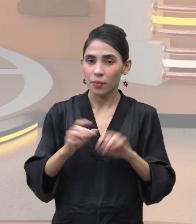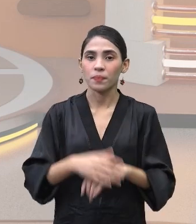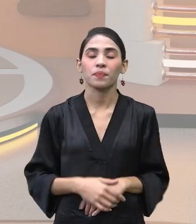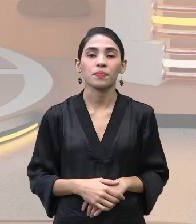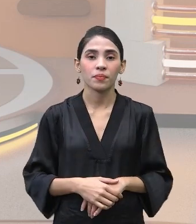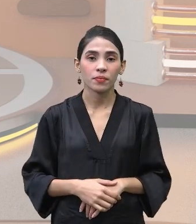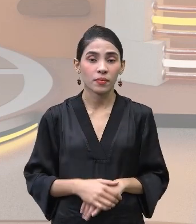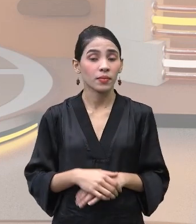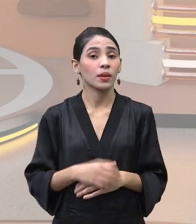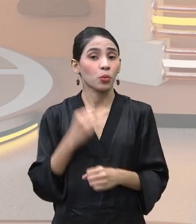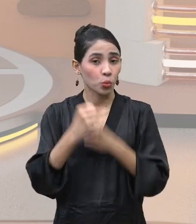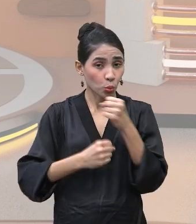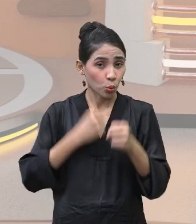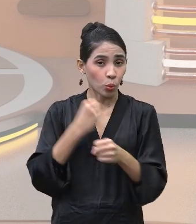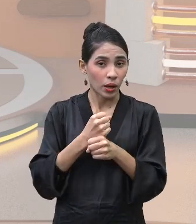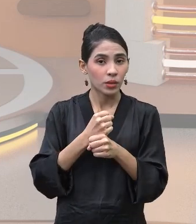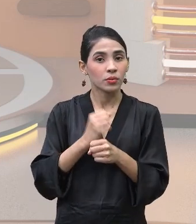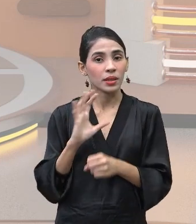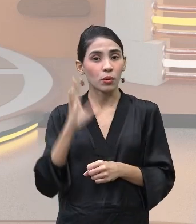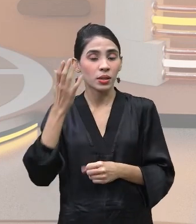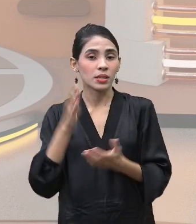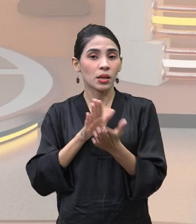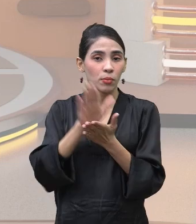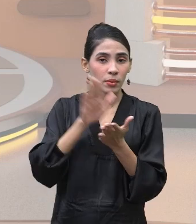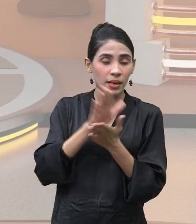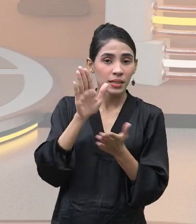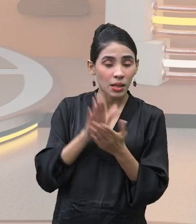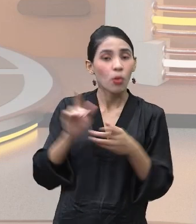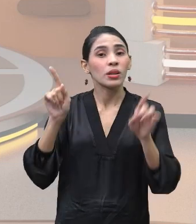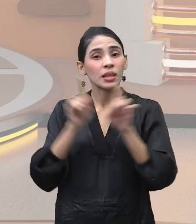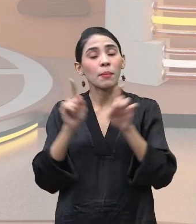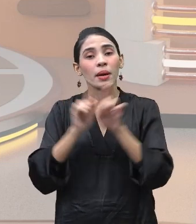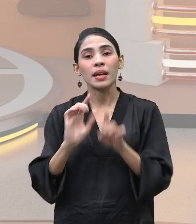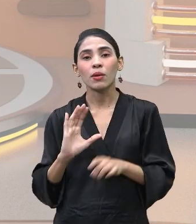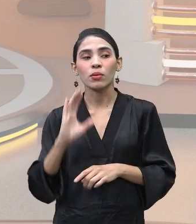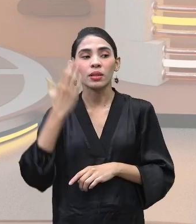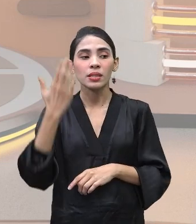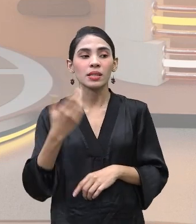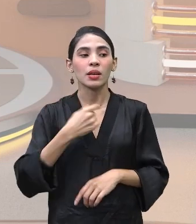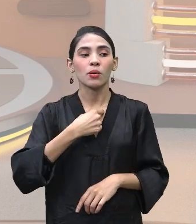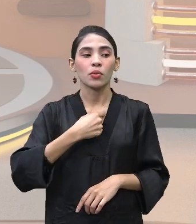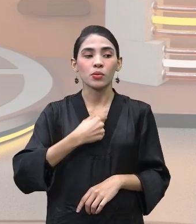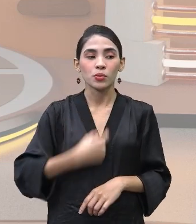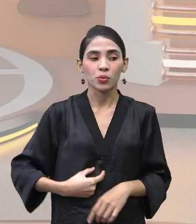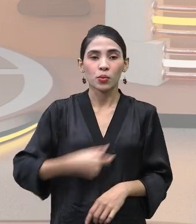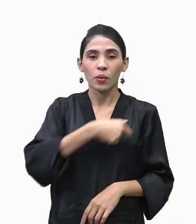Nesse mesmo ano ocorreu, né, lá na Suécia, a Conferência de